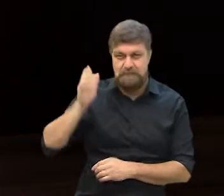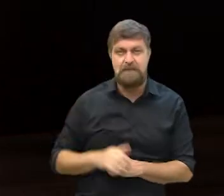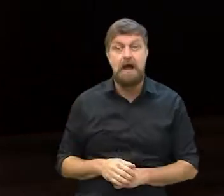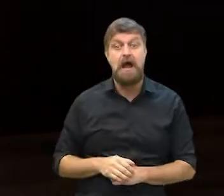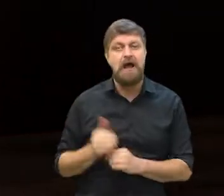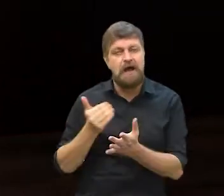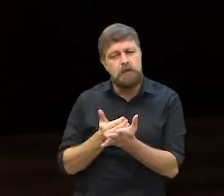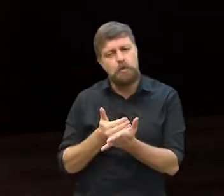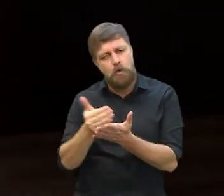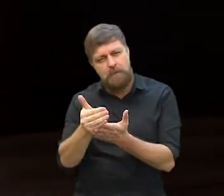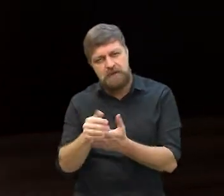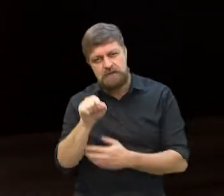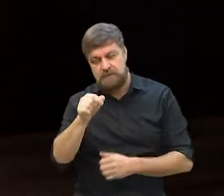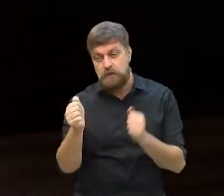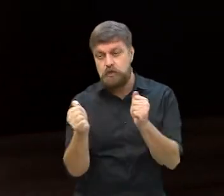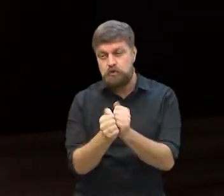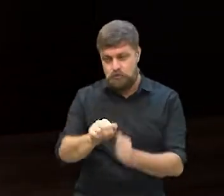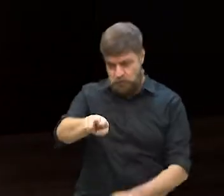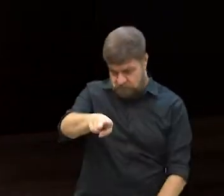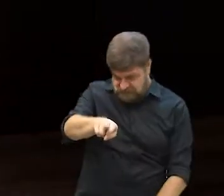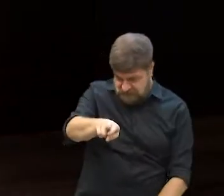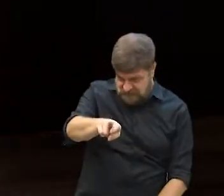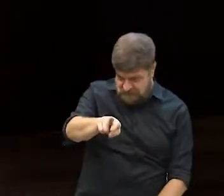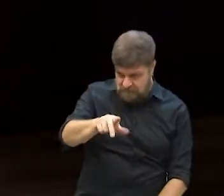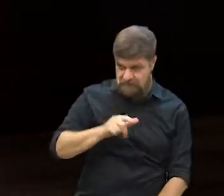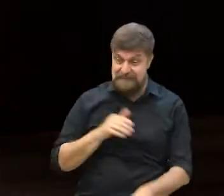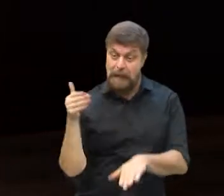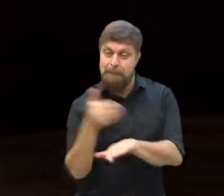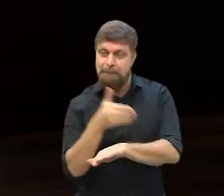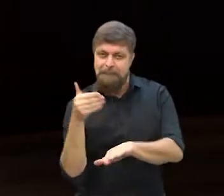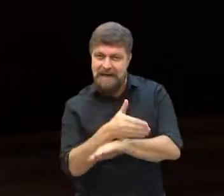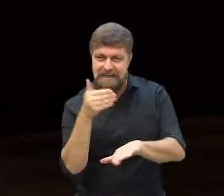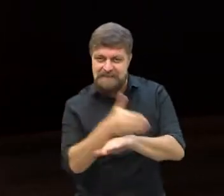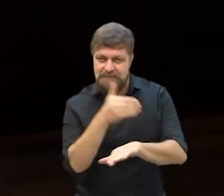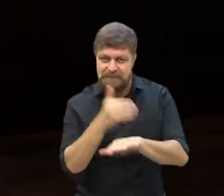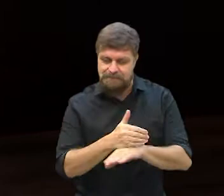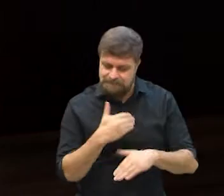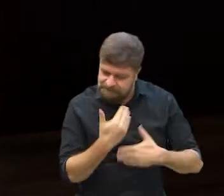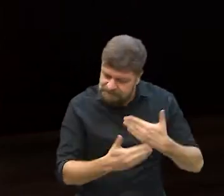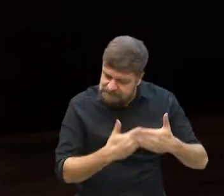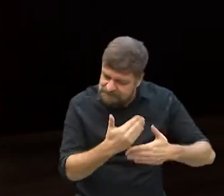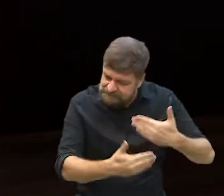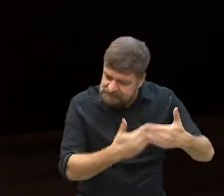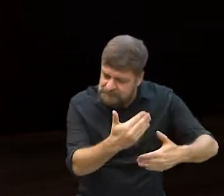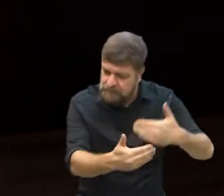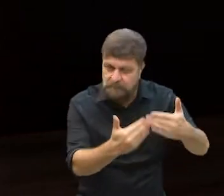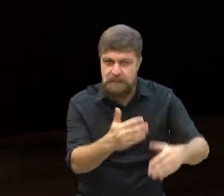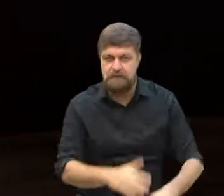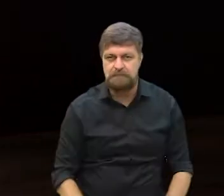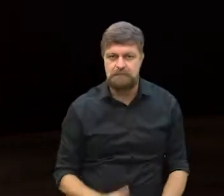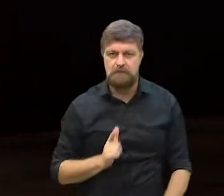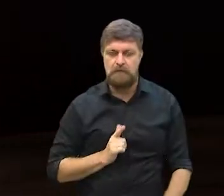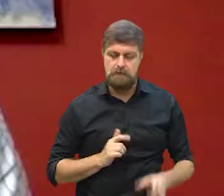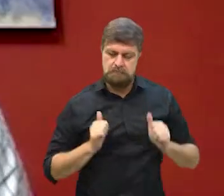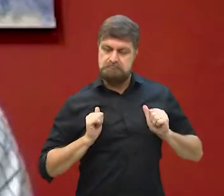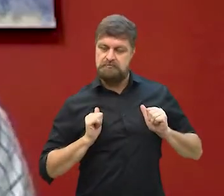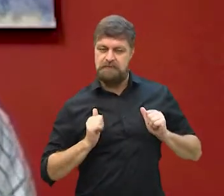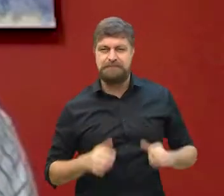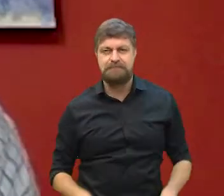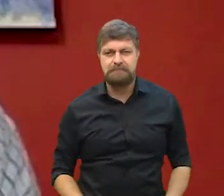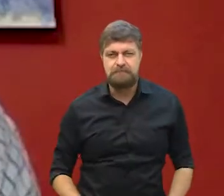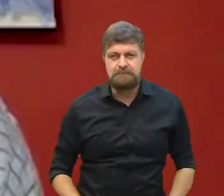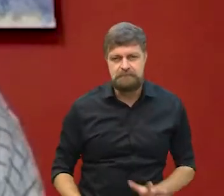começo, então, você e seu irmão participaram aí ativamente desse processo, ou não?